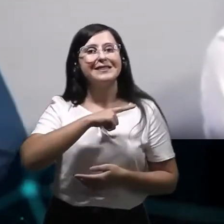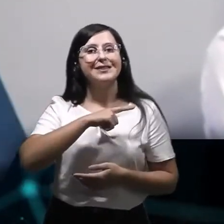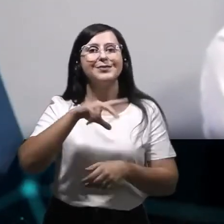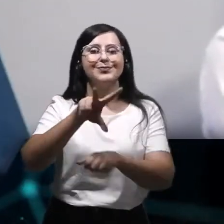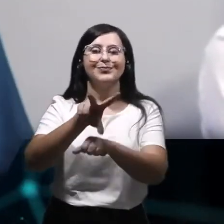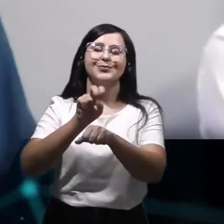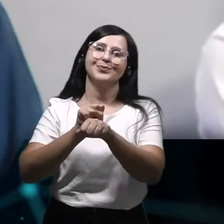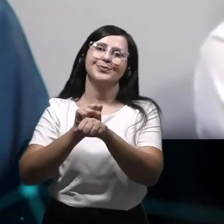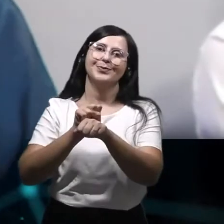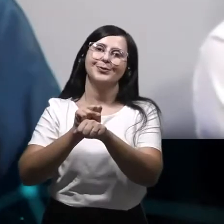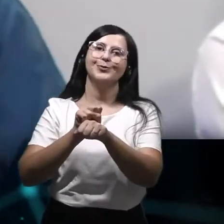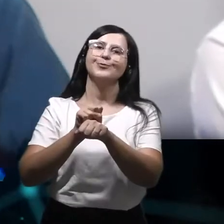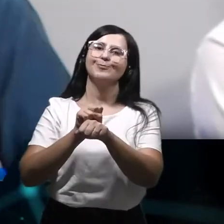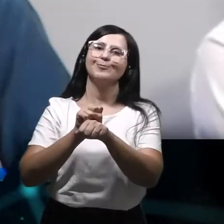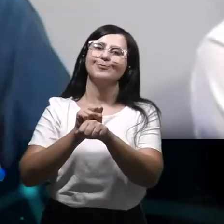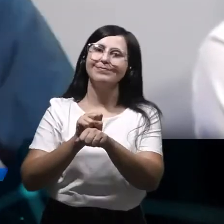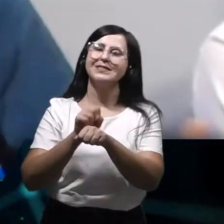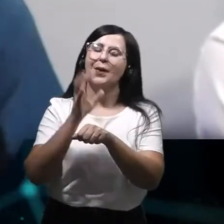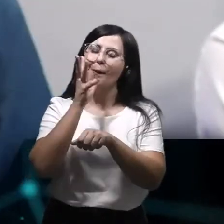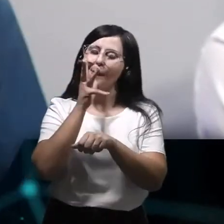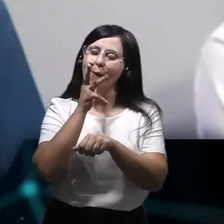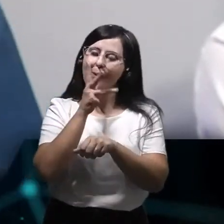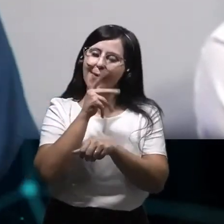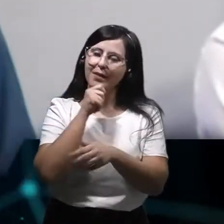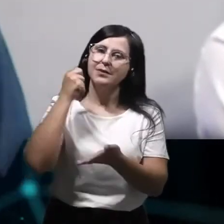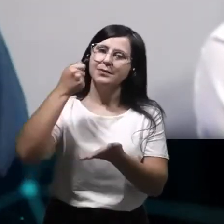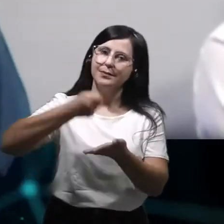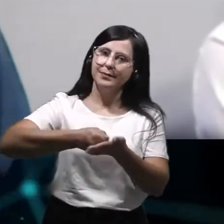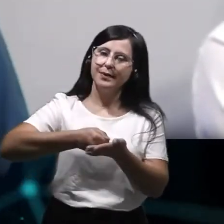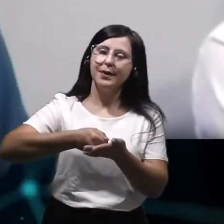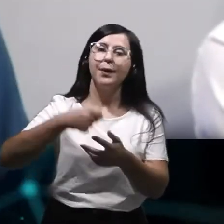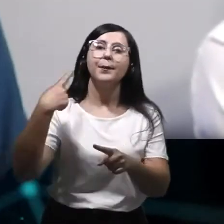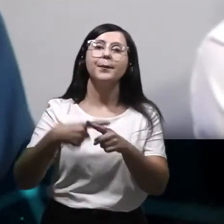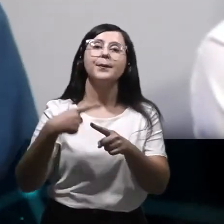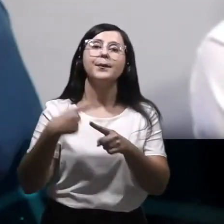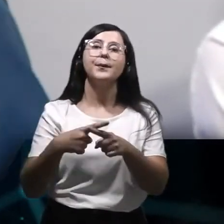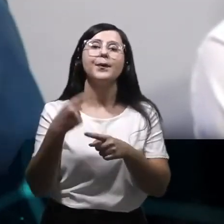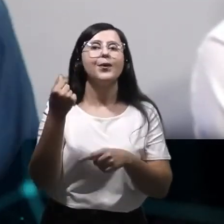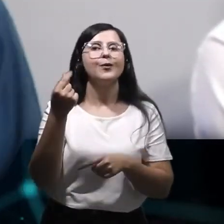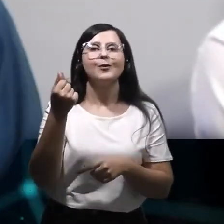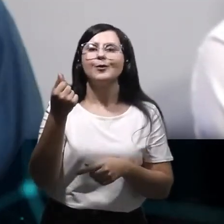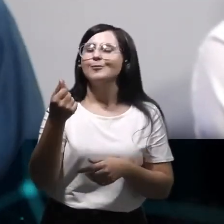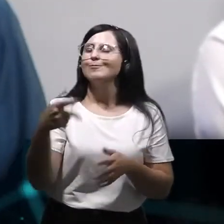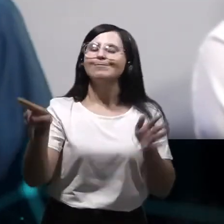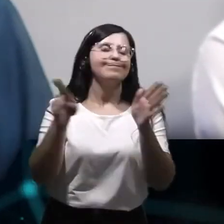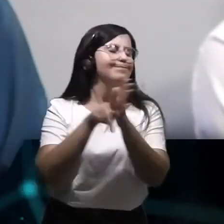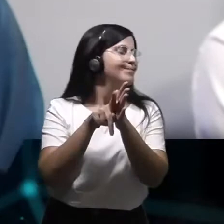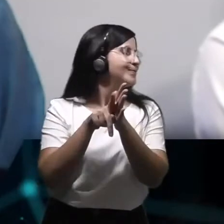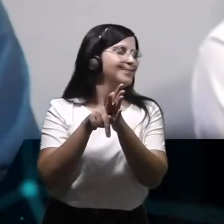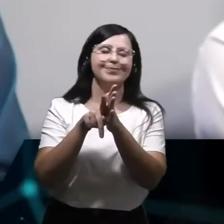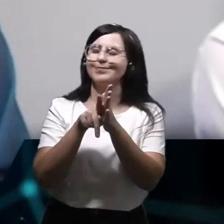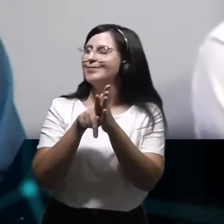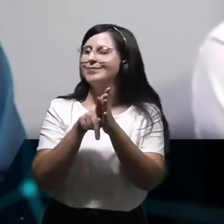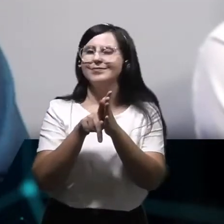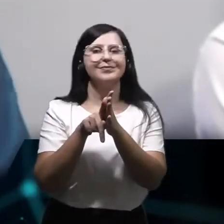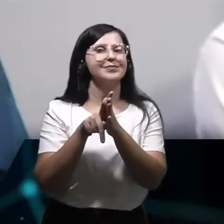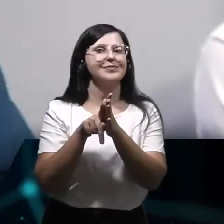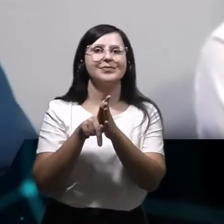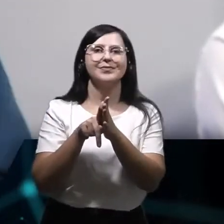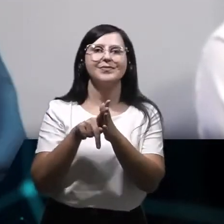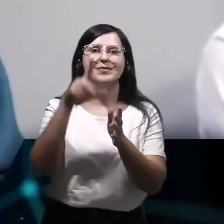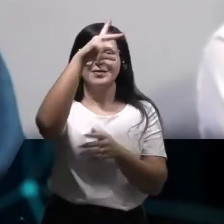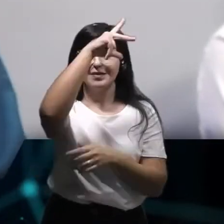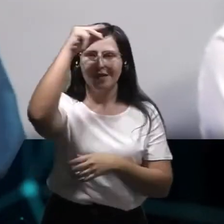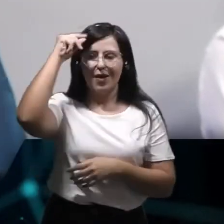se é débito, se apossar de um débito, que o dinheiro não é da prefeitura, o dinheiro sim é do banco, e